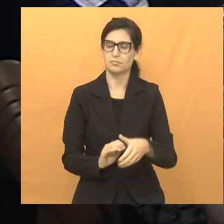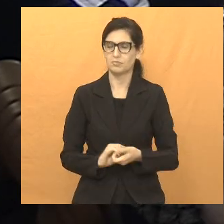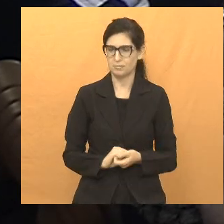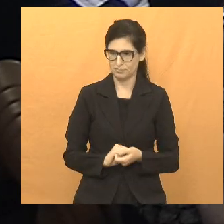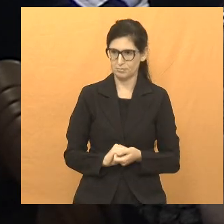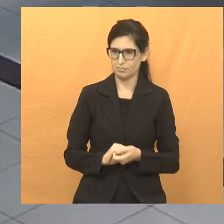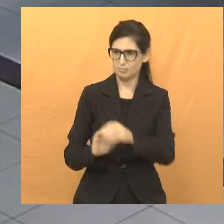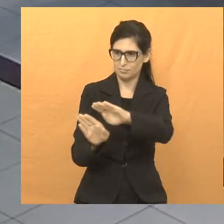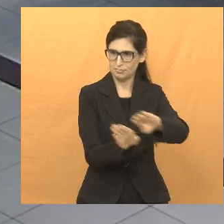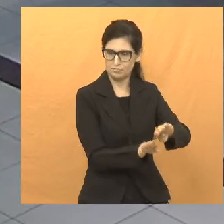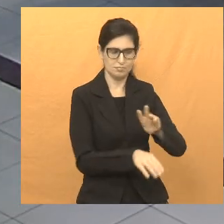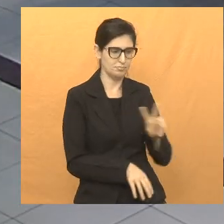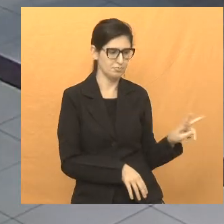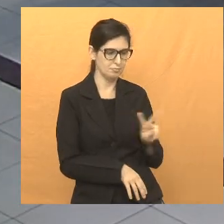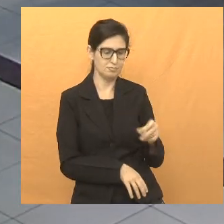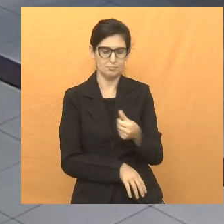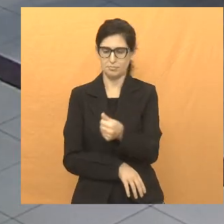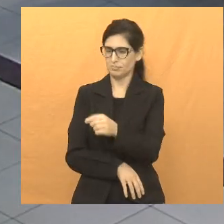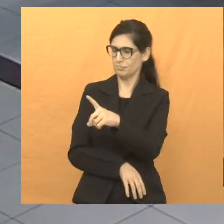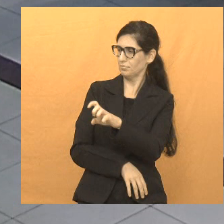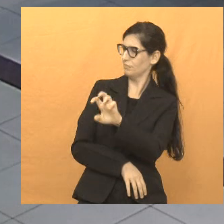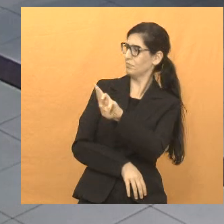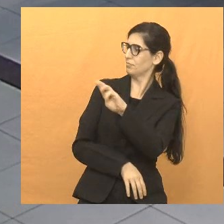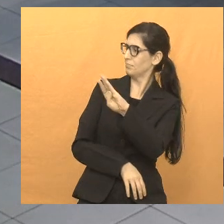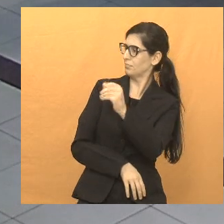Terbal? Fernando?